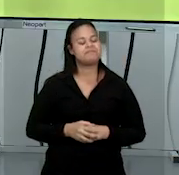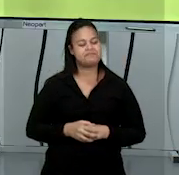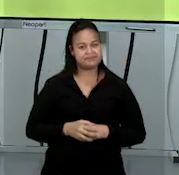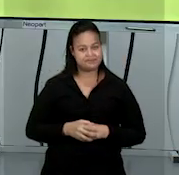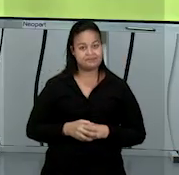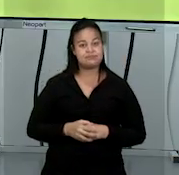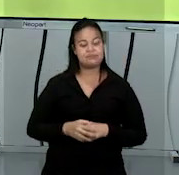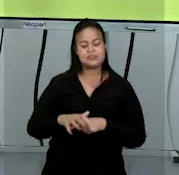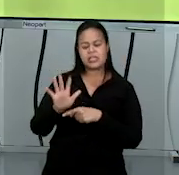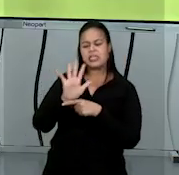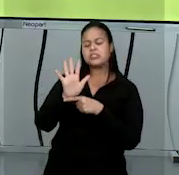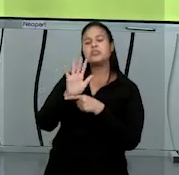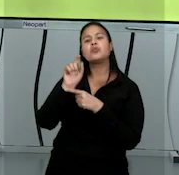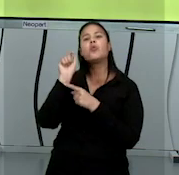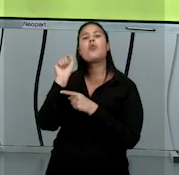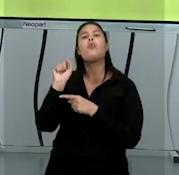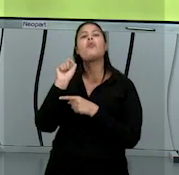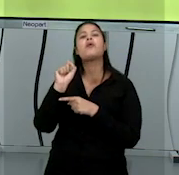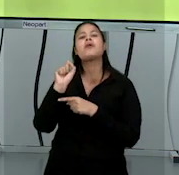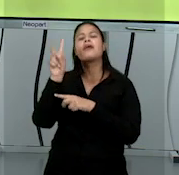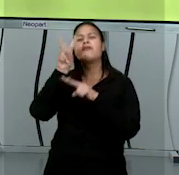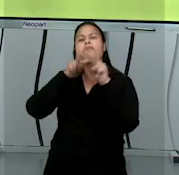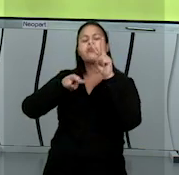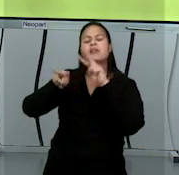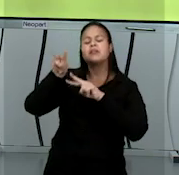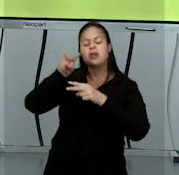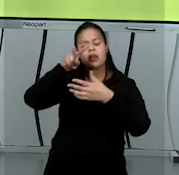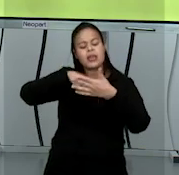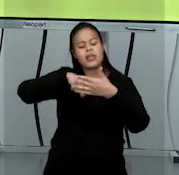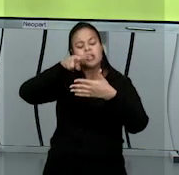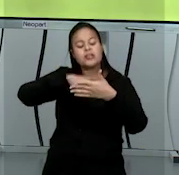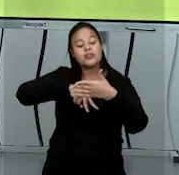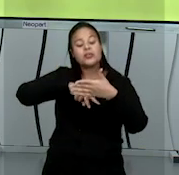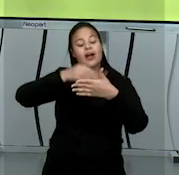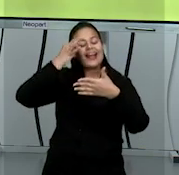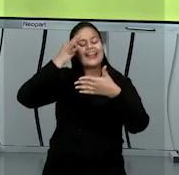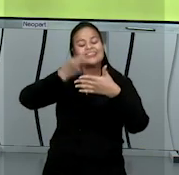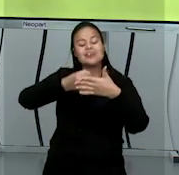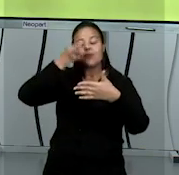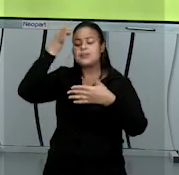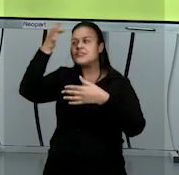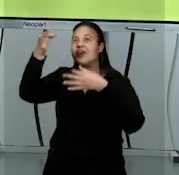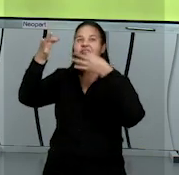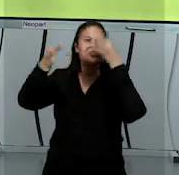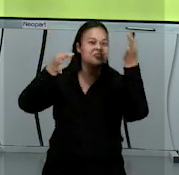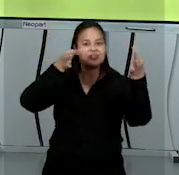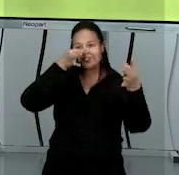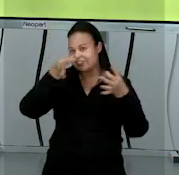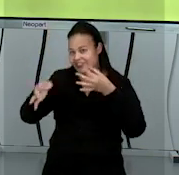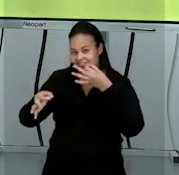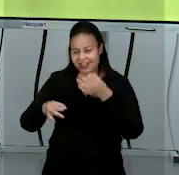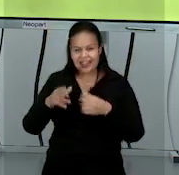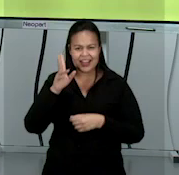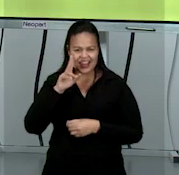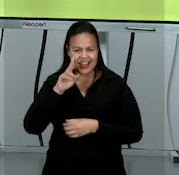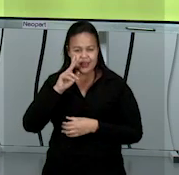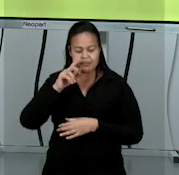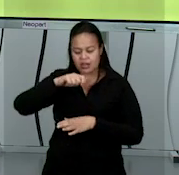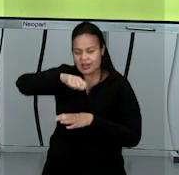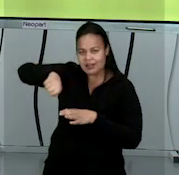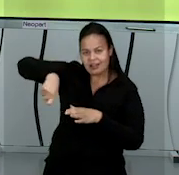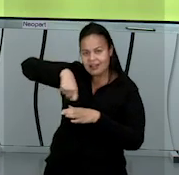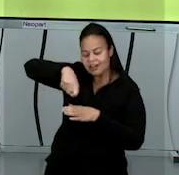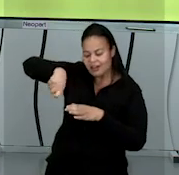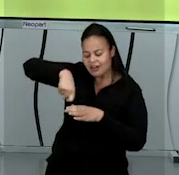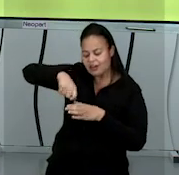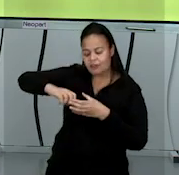vai ser assistido, que vai ser visto ou vai ser lido. Então isso, lembra do feijão? Você não vai ver a